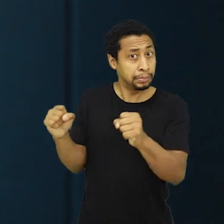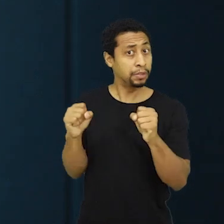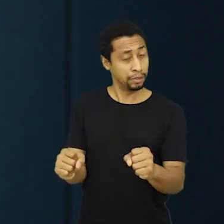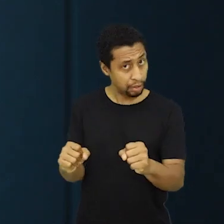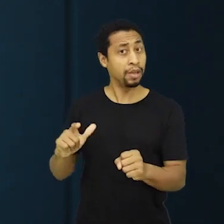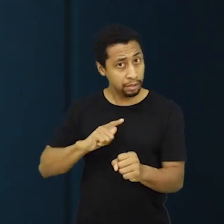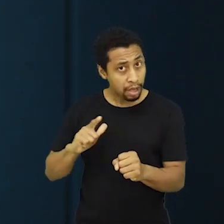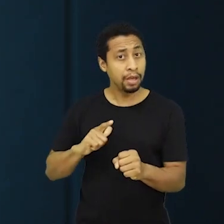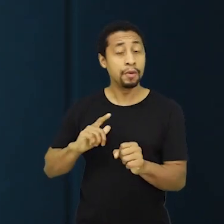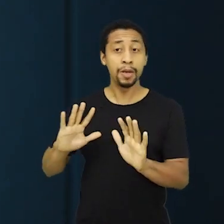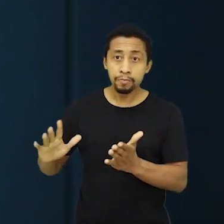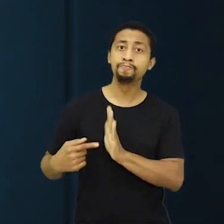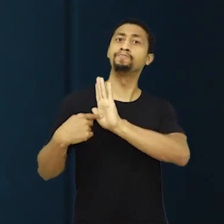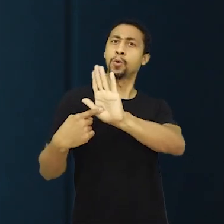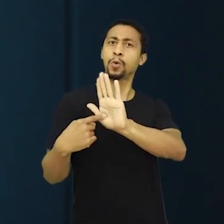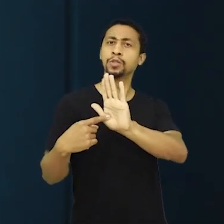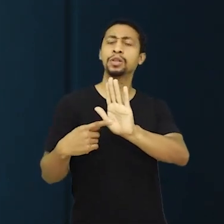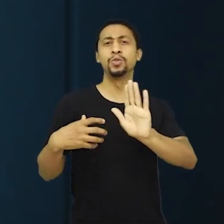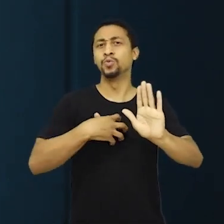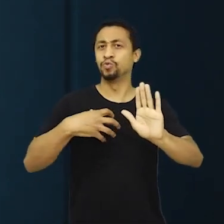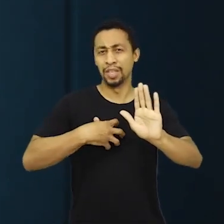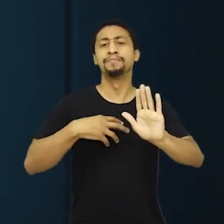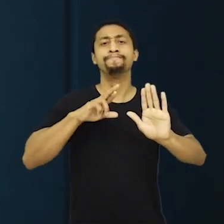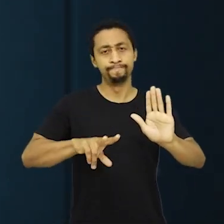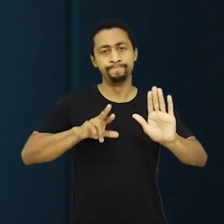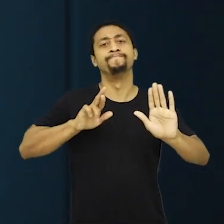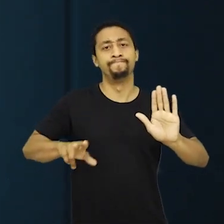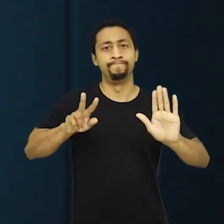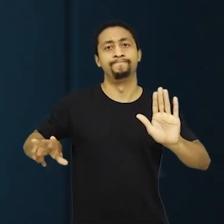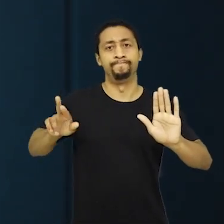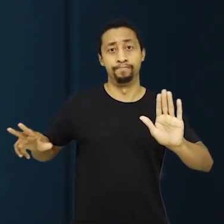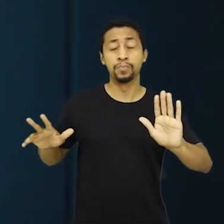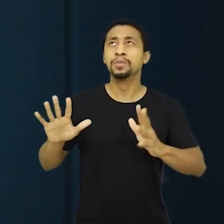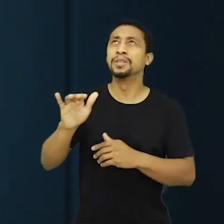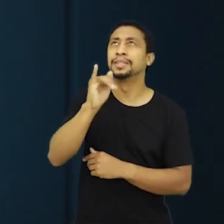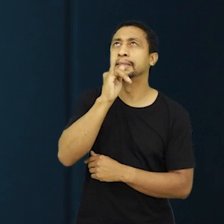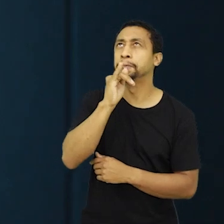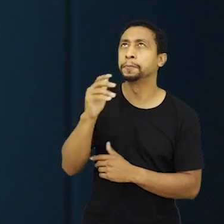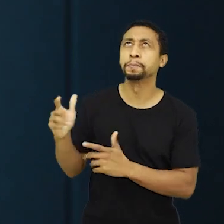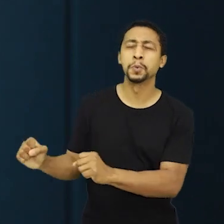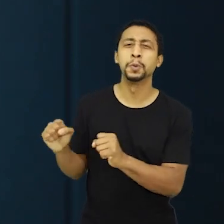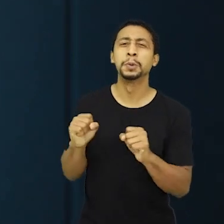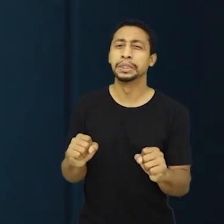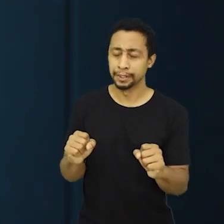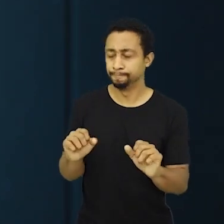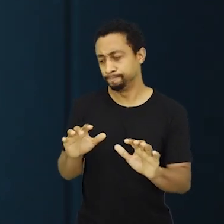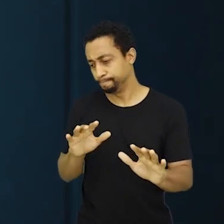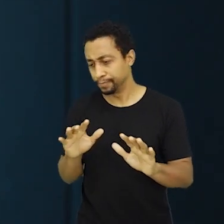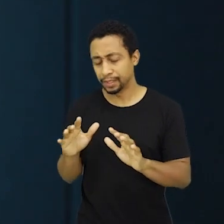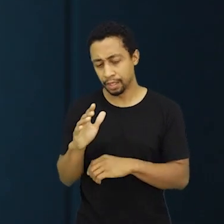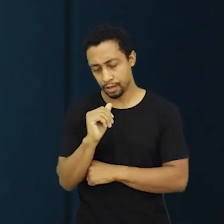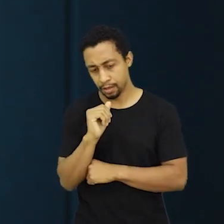diferentes maneiras, né? A gente pode dizer da existência de algum tipo de poder ah, que alguns vão